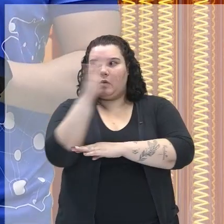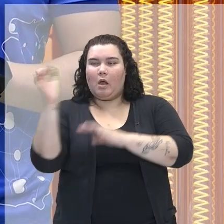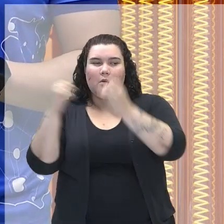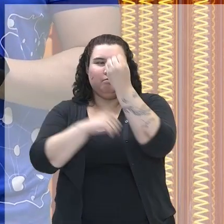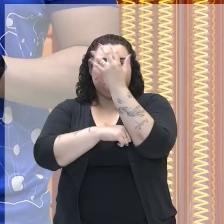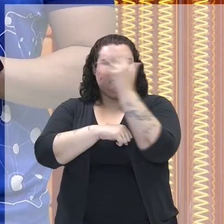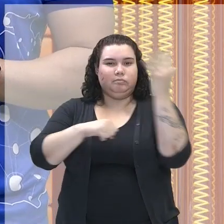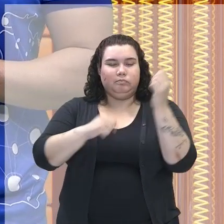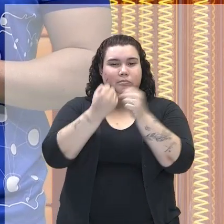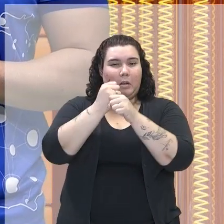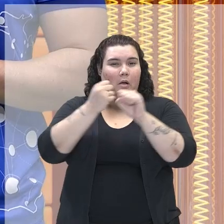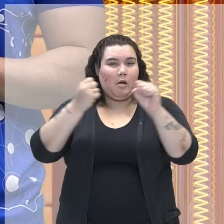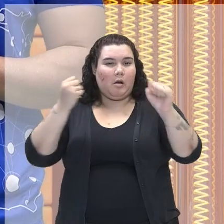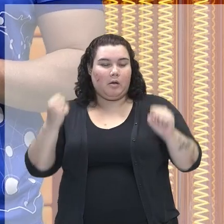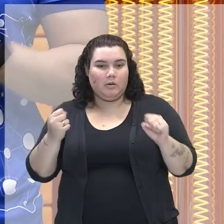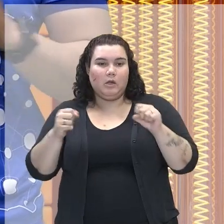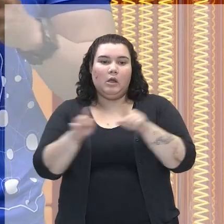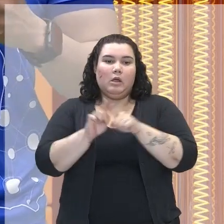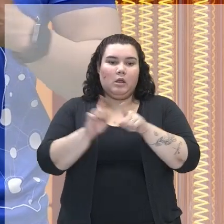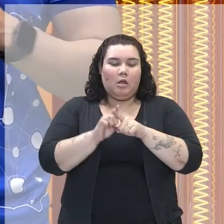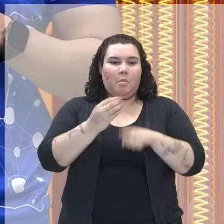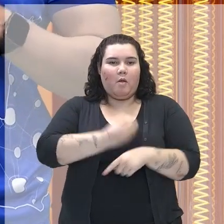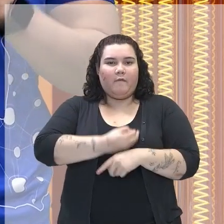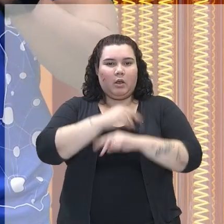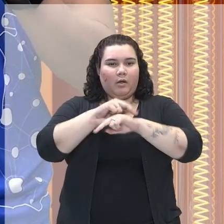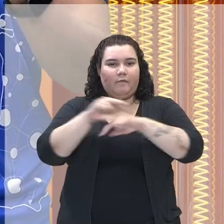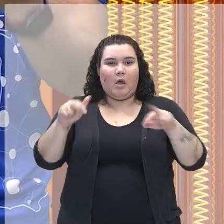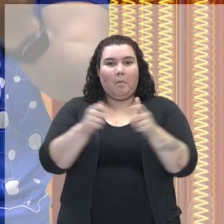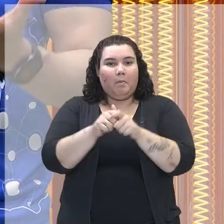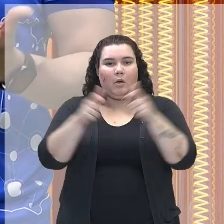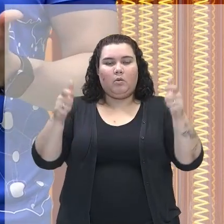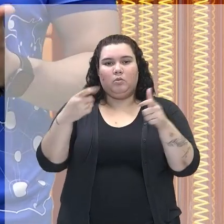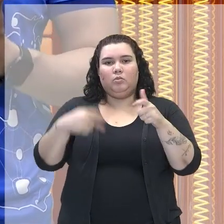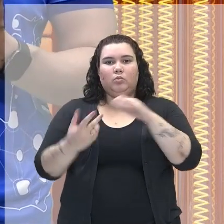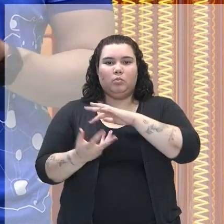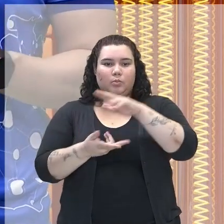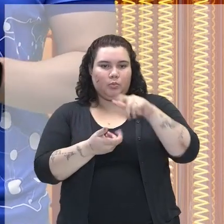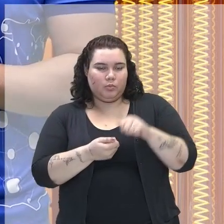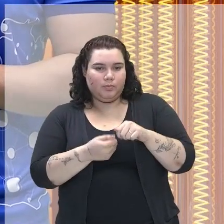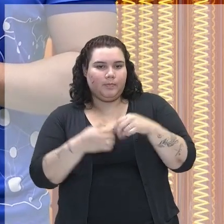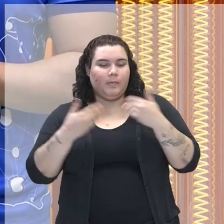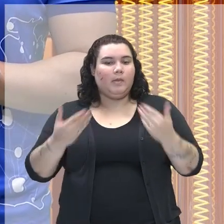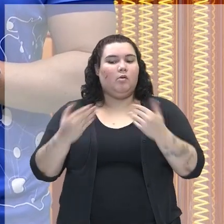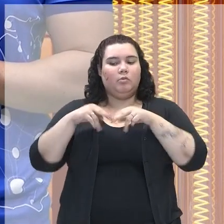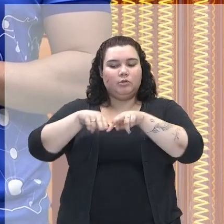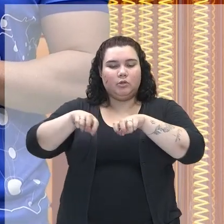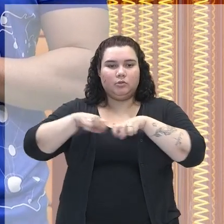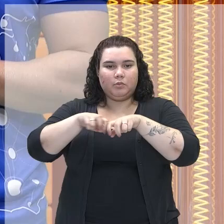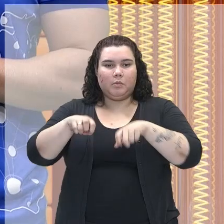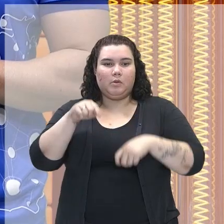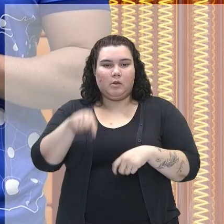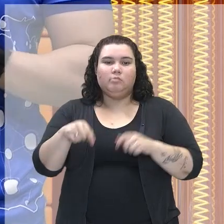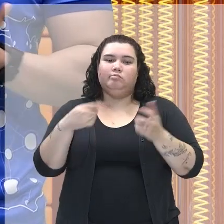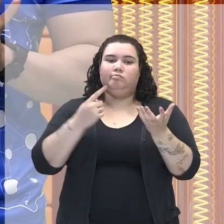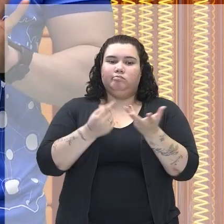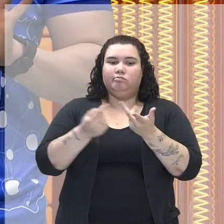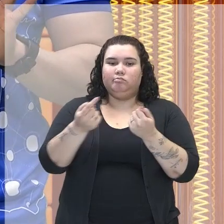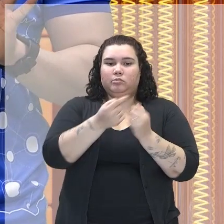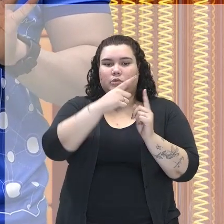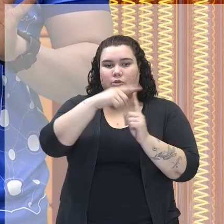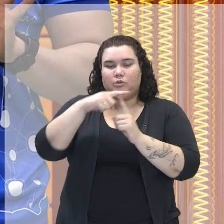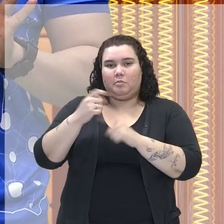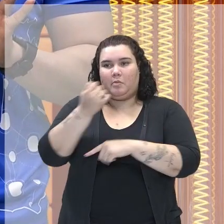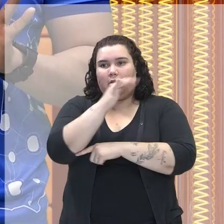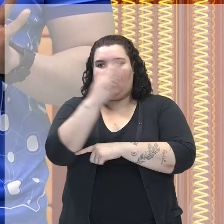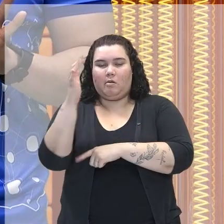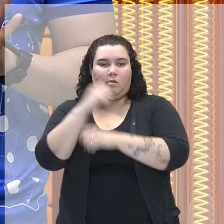biodiversidade também do planeta aqui na região. Então, obviamente que o extrativismo vegetal vai ser uma constante dentro da América Latina